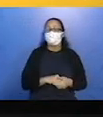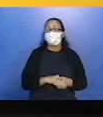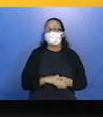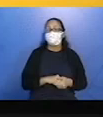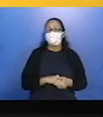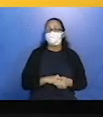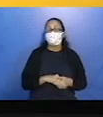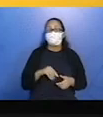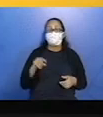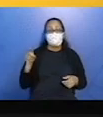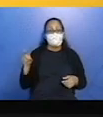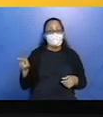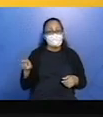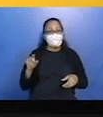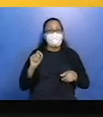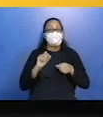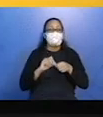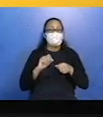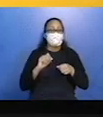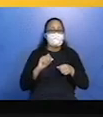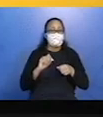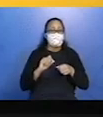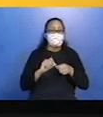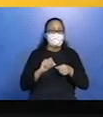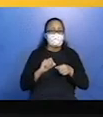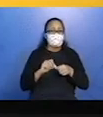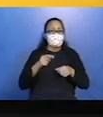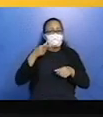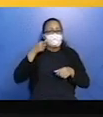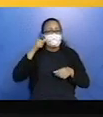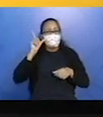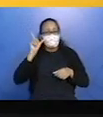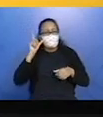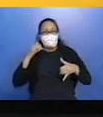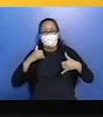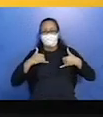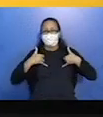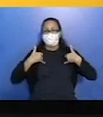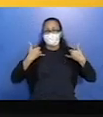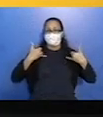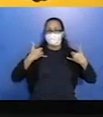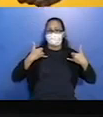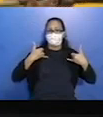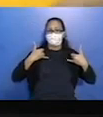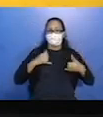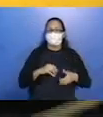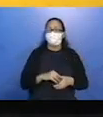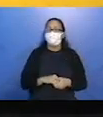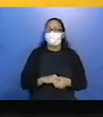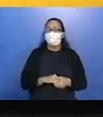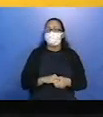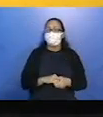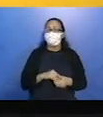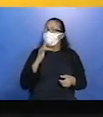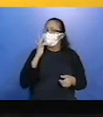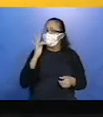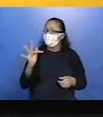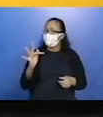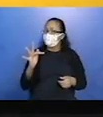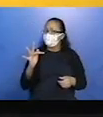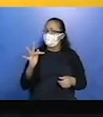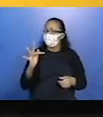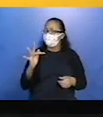terminação. Ela faz hoje, ela fez ontem, tá? E no futuro?